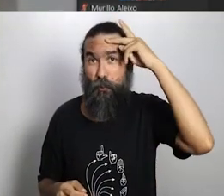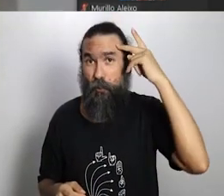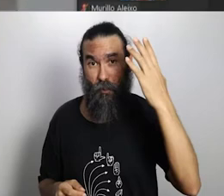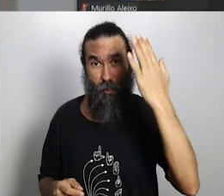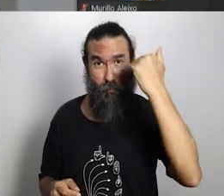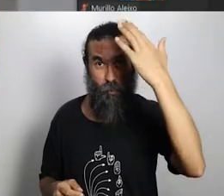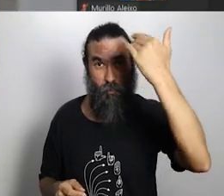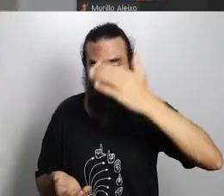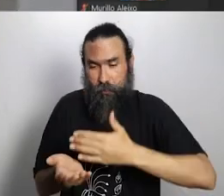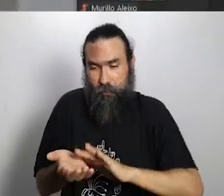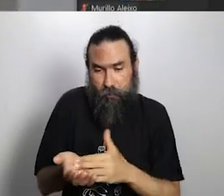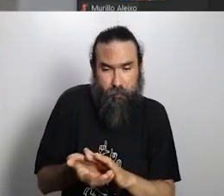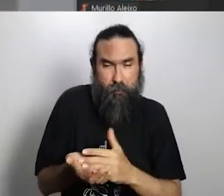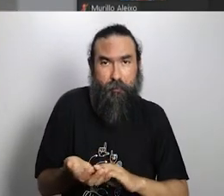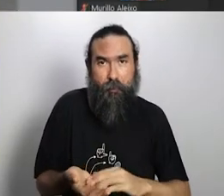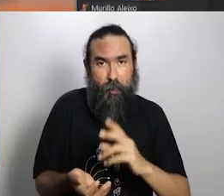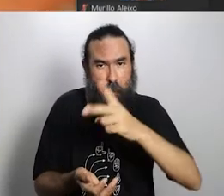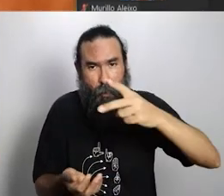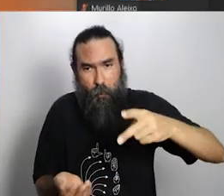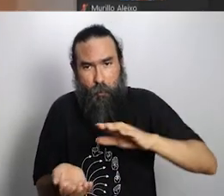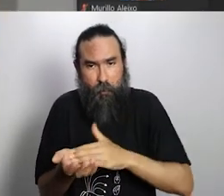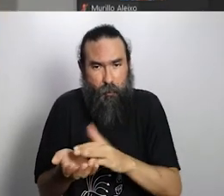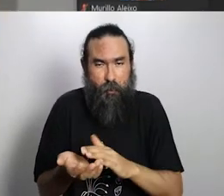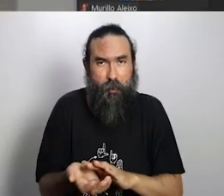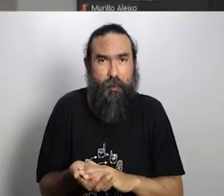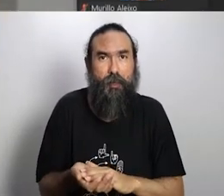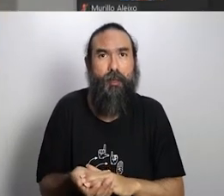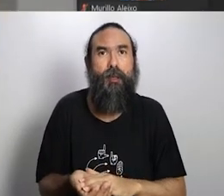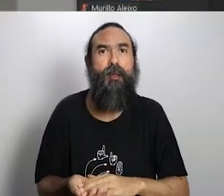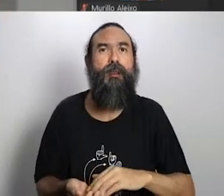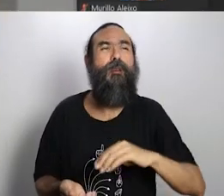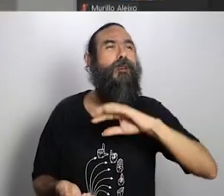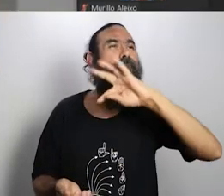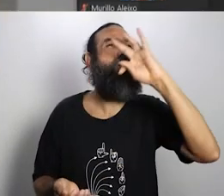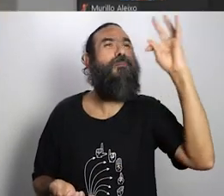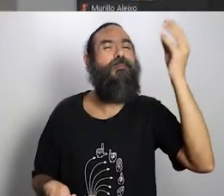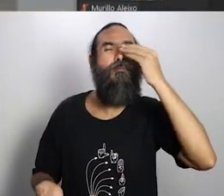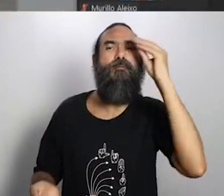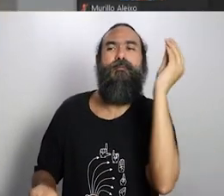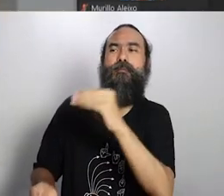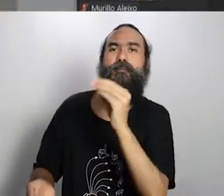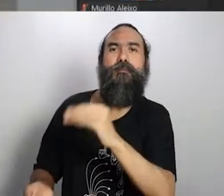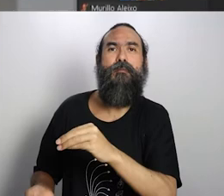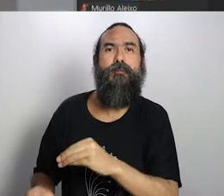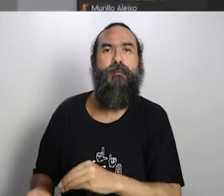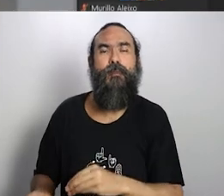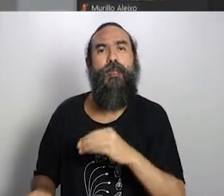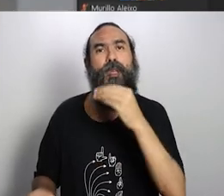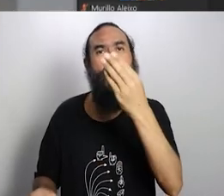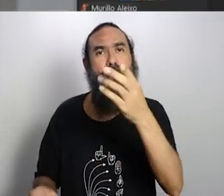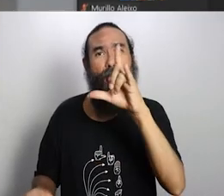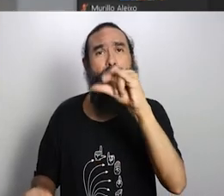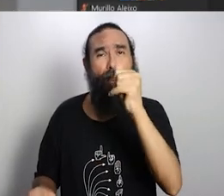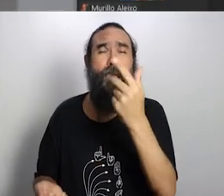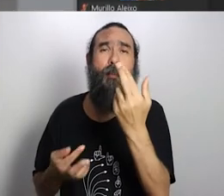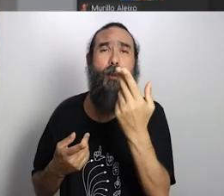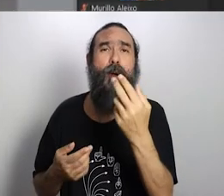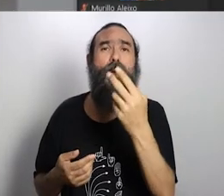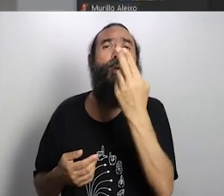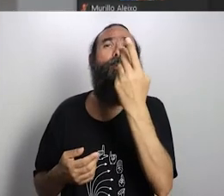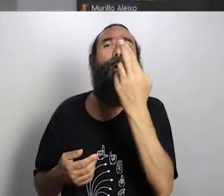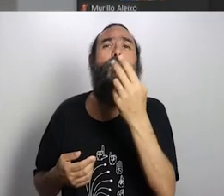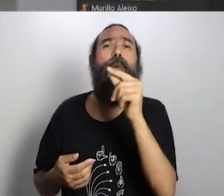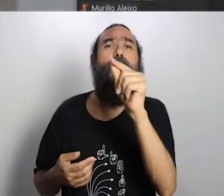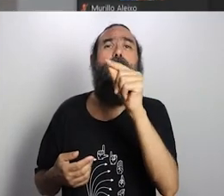geladeira. O negócio de dinheiro que não tinha recebido, eles acharam ruim você falar. Estou falando de uma questão